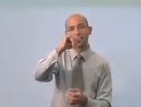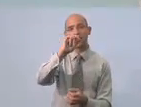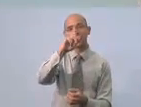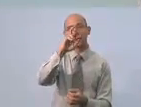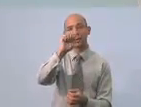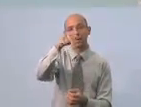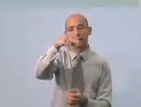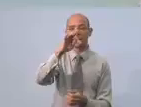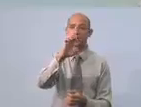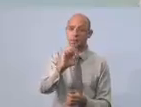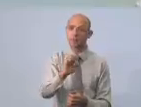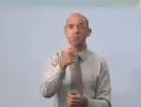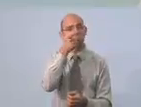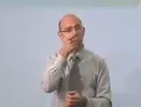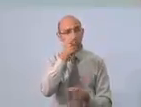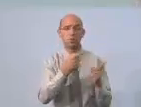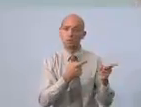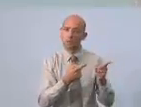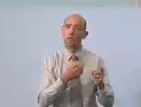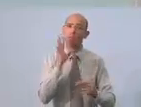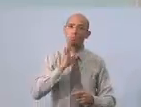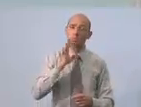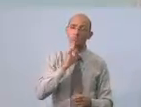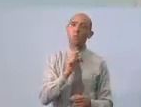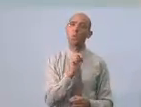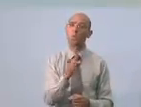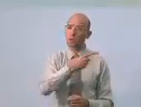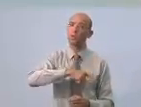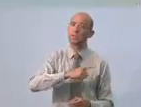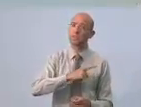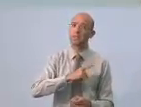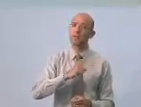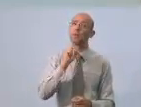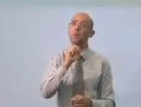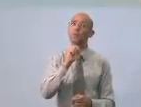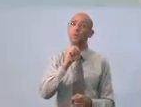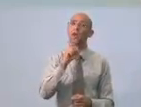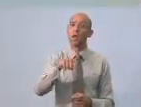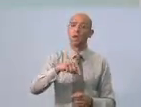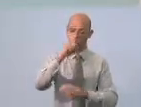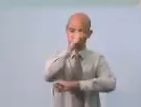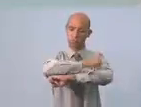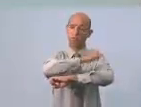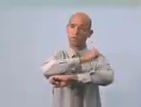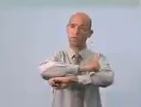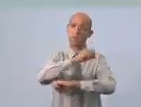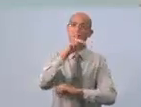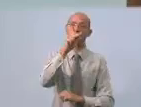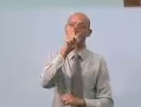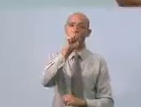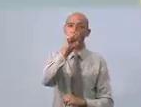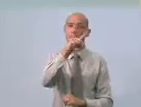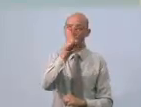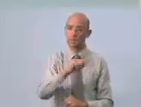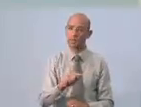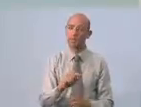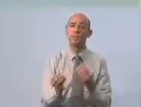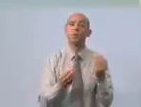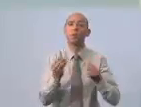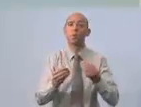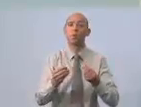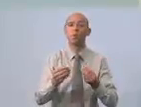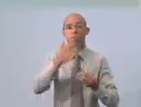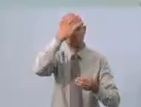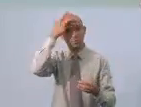bastante interessante, onde nós teremos ali a janela da paz. Personalidades,